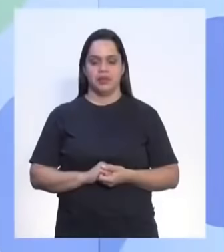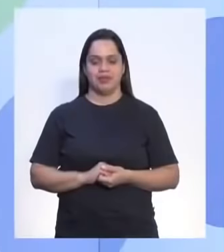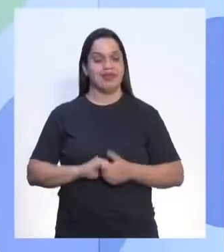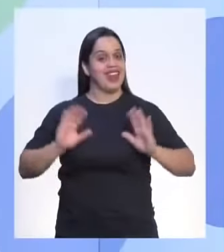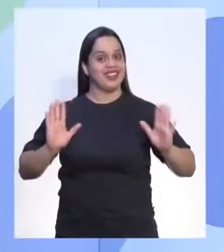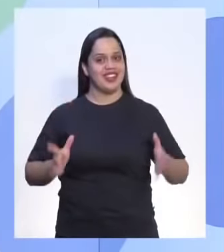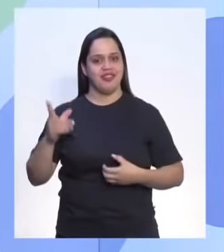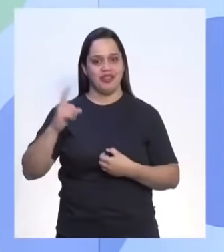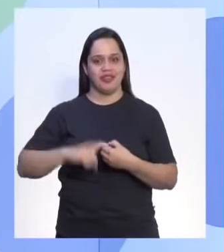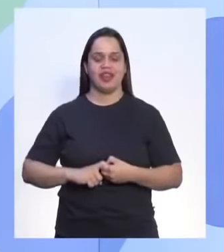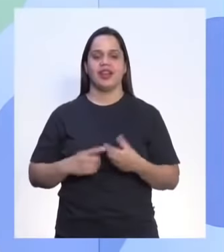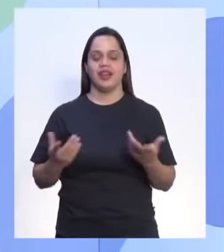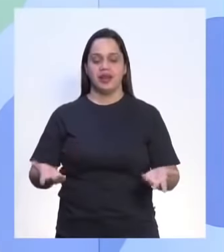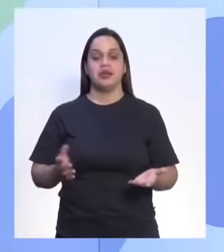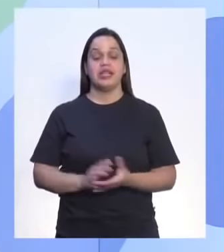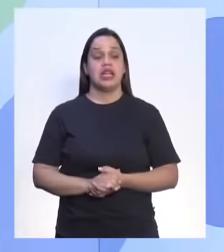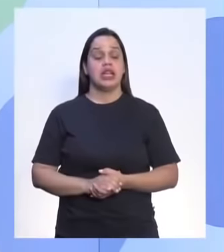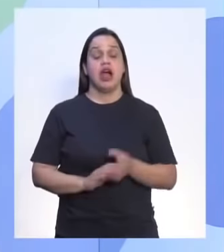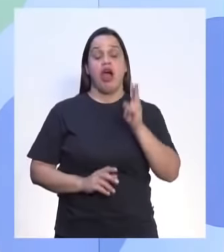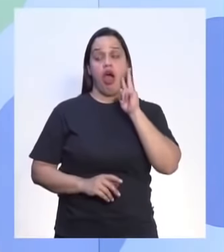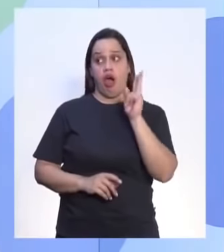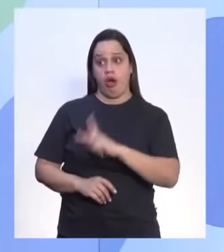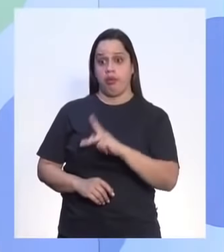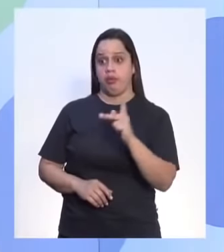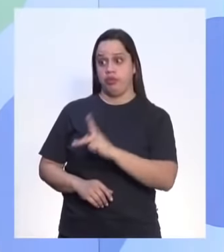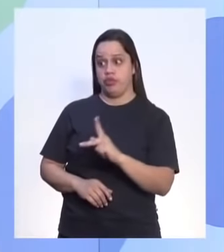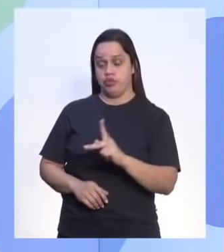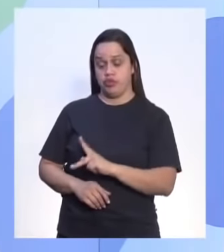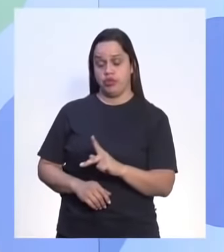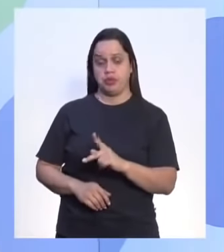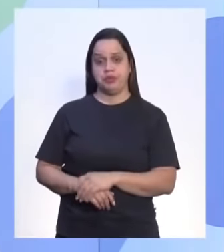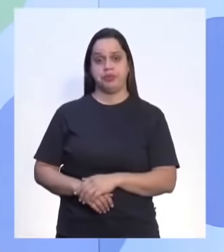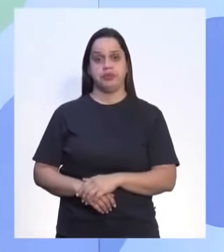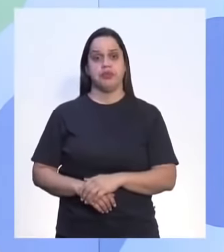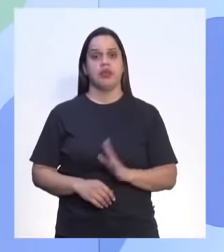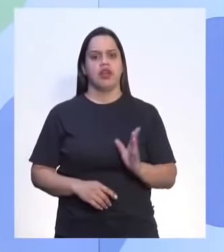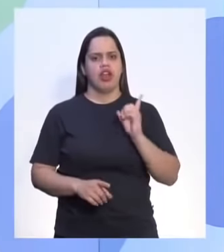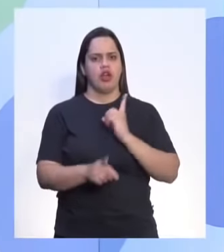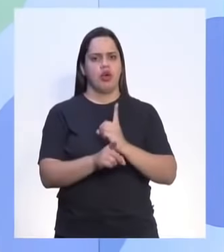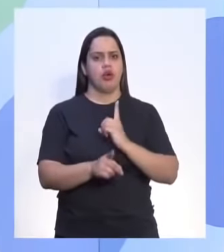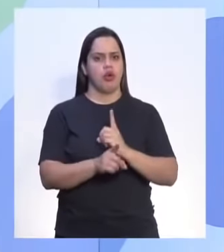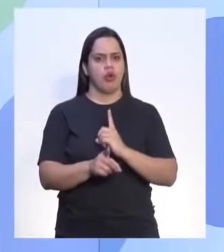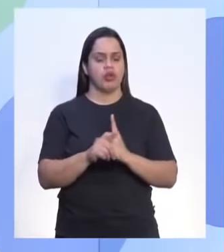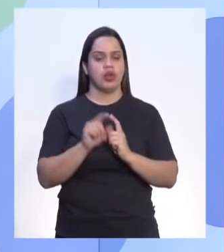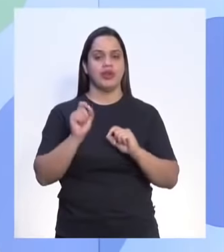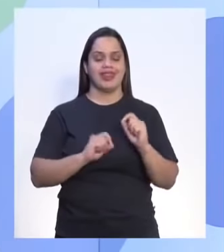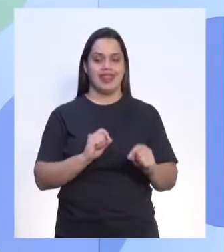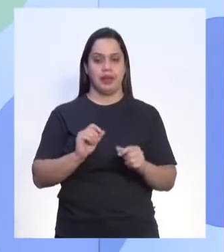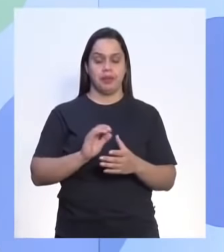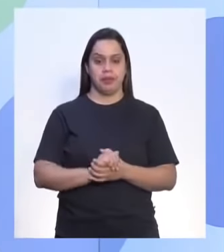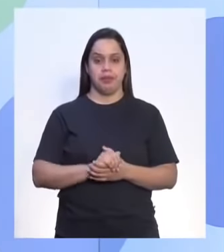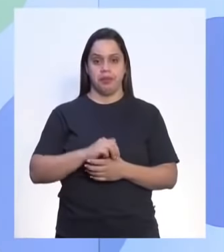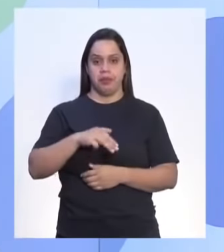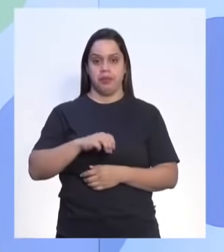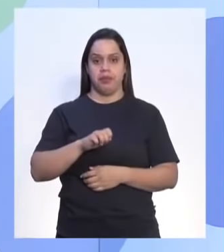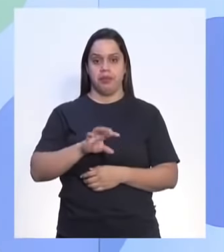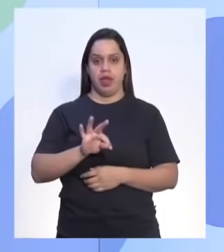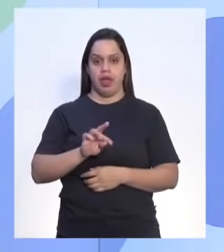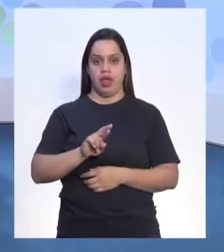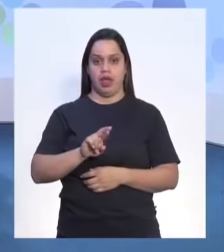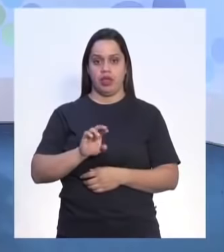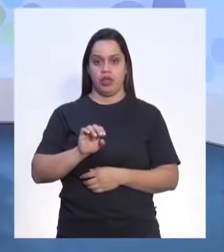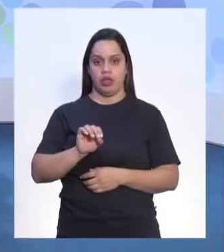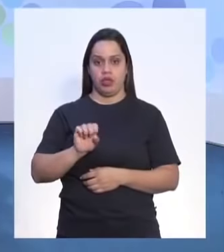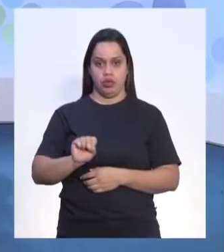Retornamos aqui. Legal. Olha, Osmar, agora ficou. Eu encontrei muitos metros. Então, por exemplo,